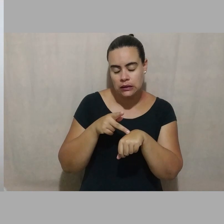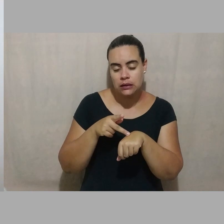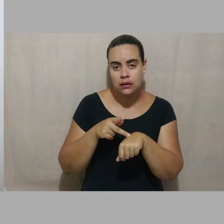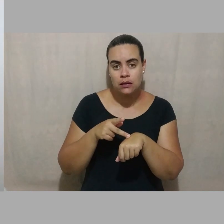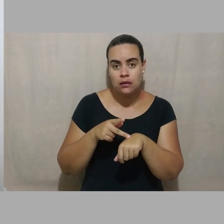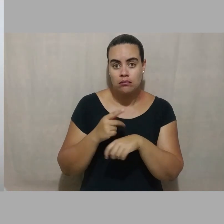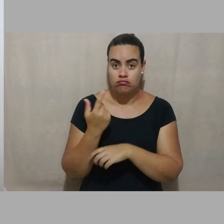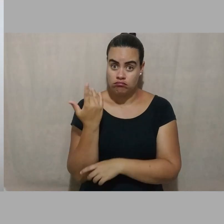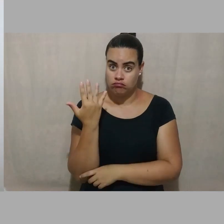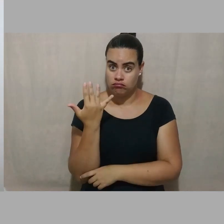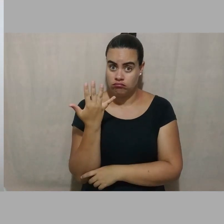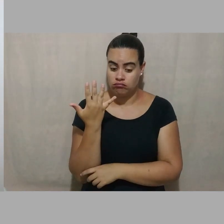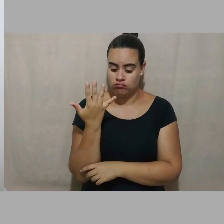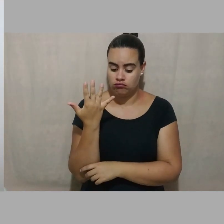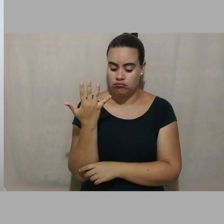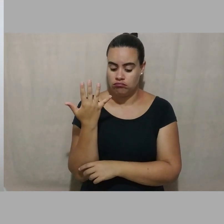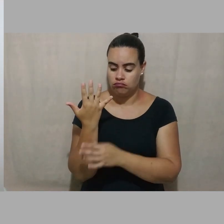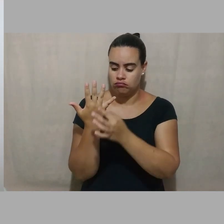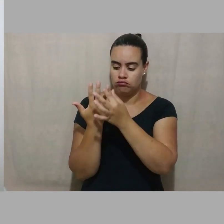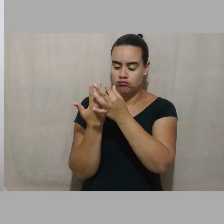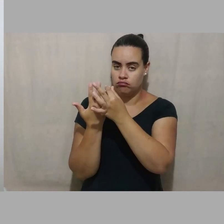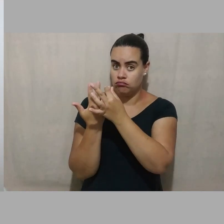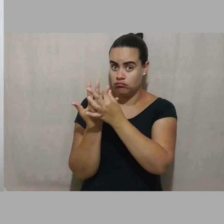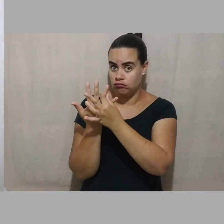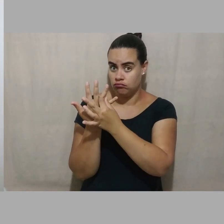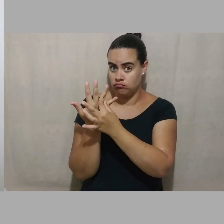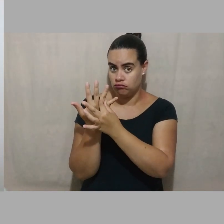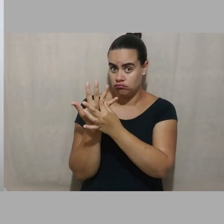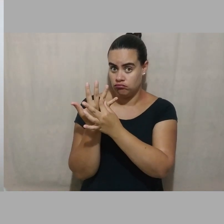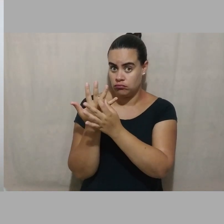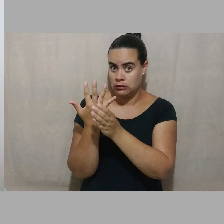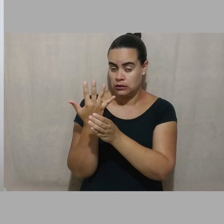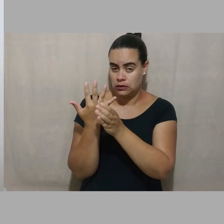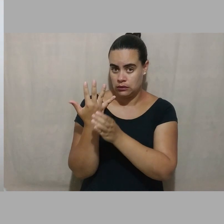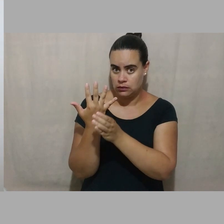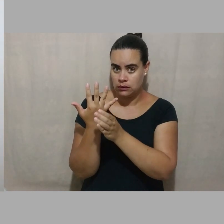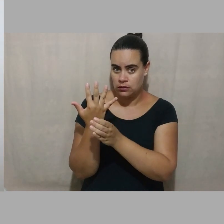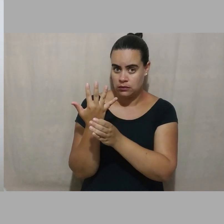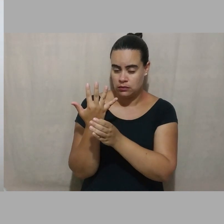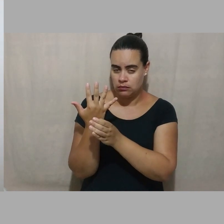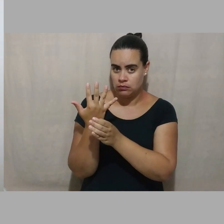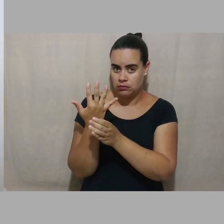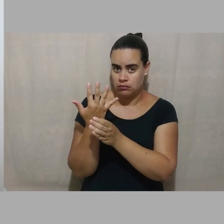direito, no dedo anelar, um anel prateado com